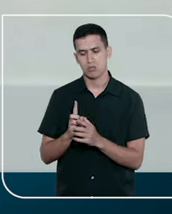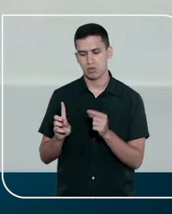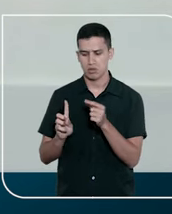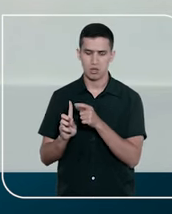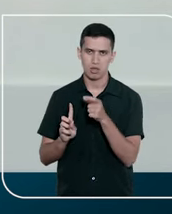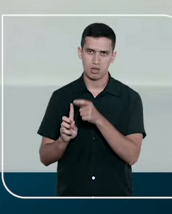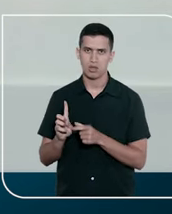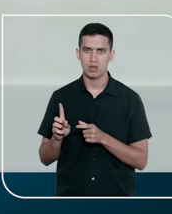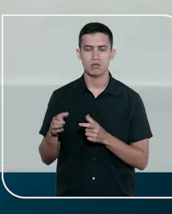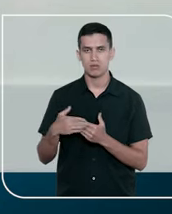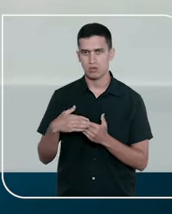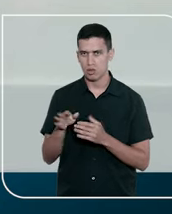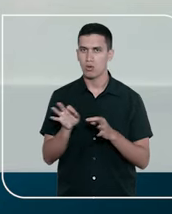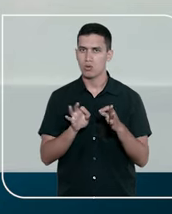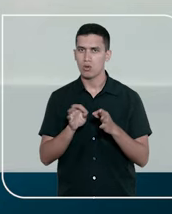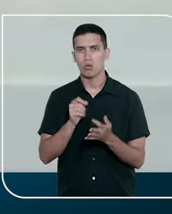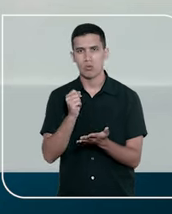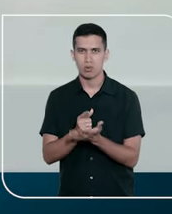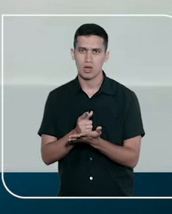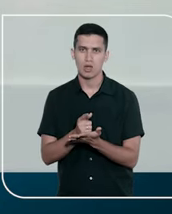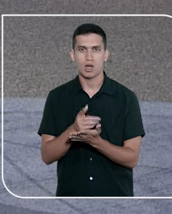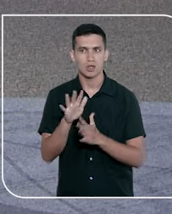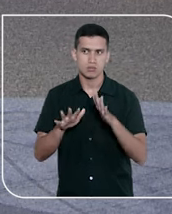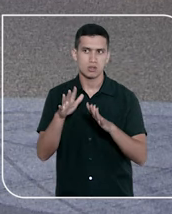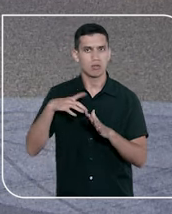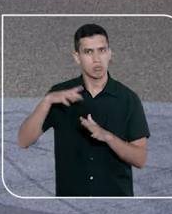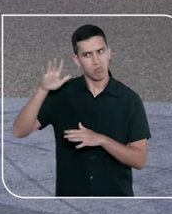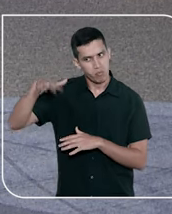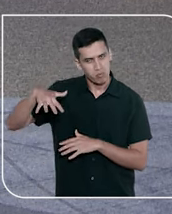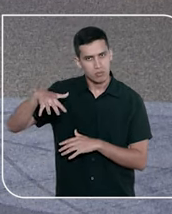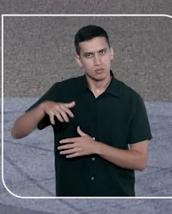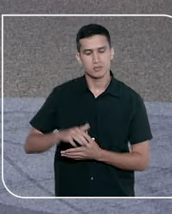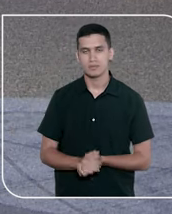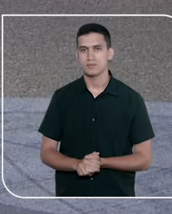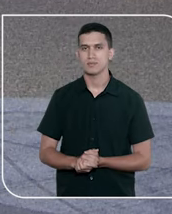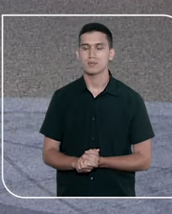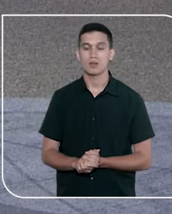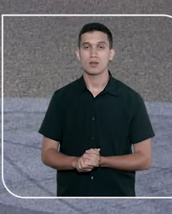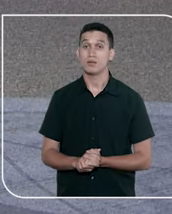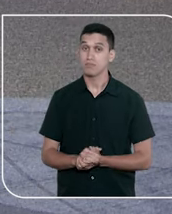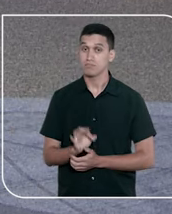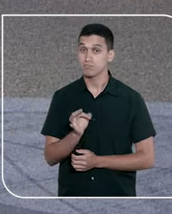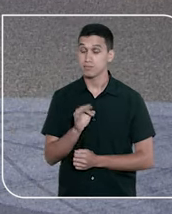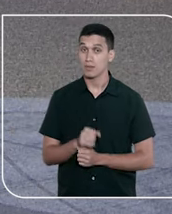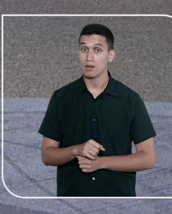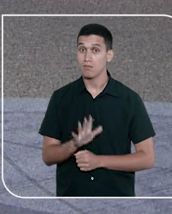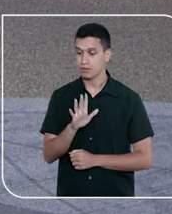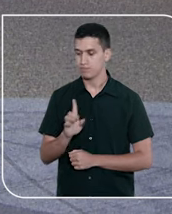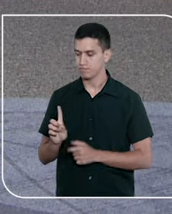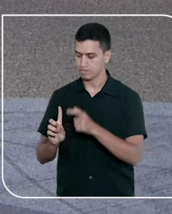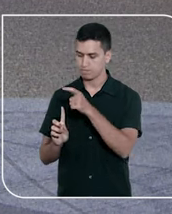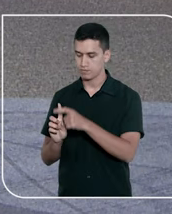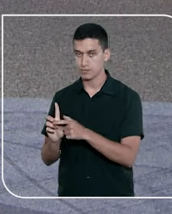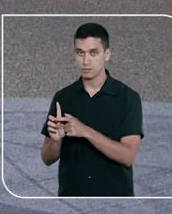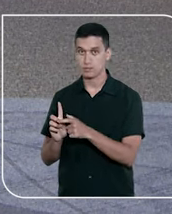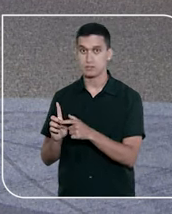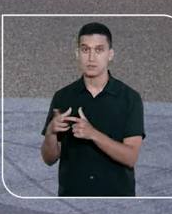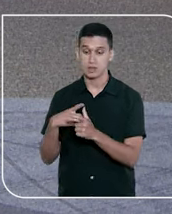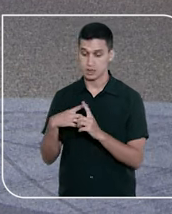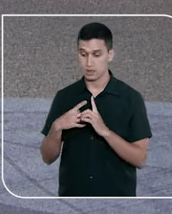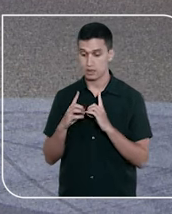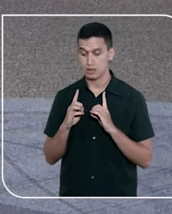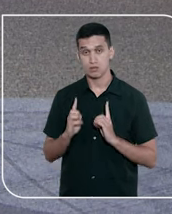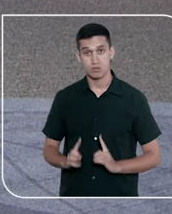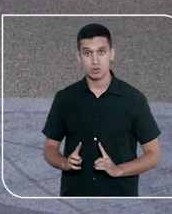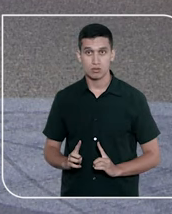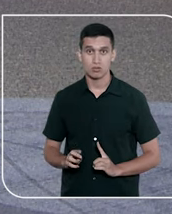vai adquirir num período promocional por um valor menor. Uhum. E o passageiro com algum tipo de deficiência ou até mesmo